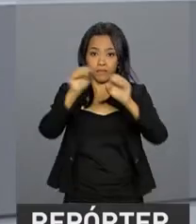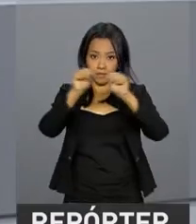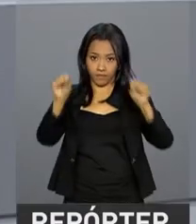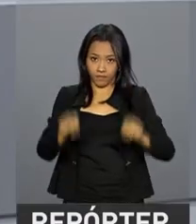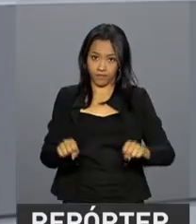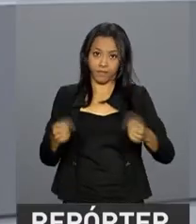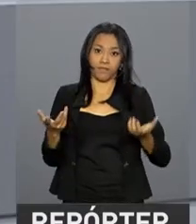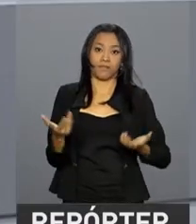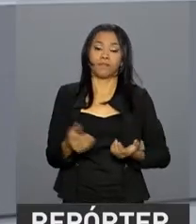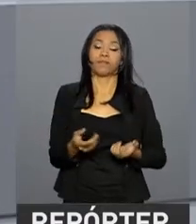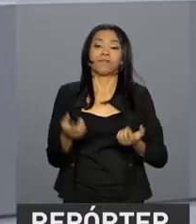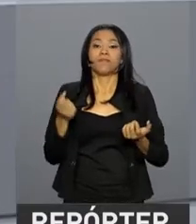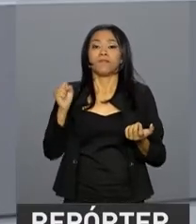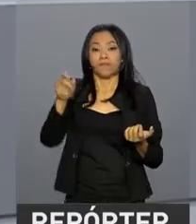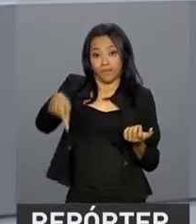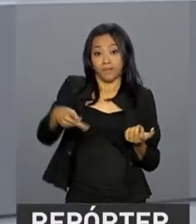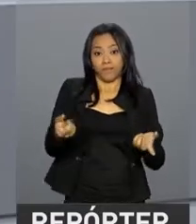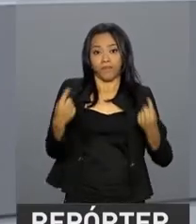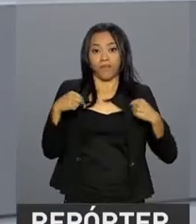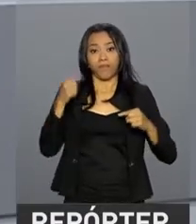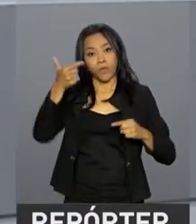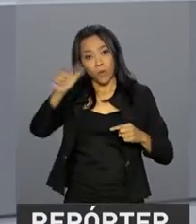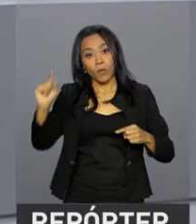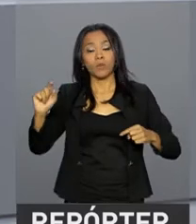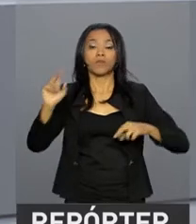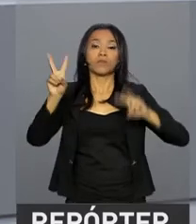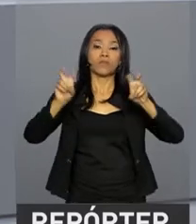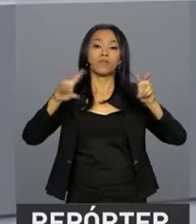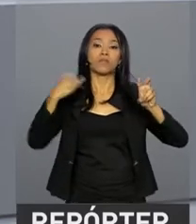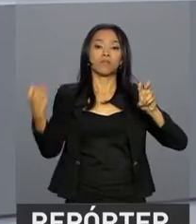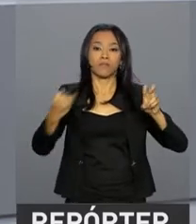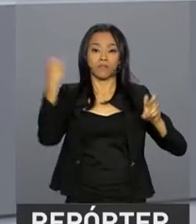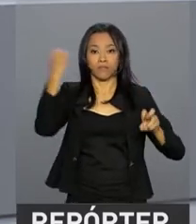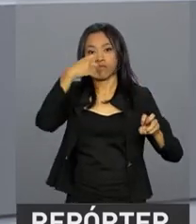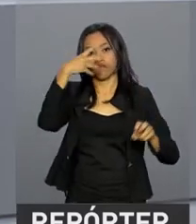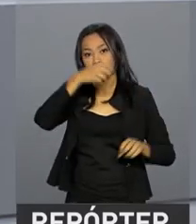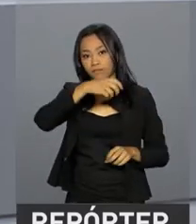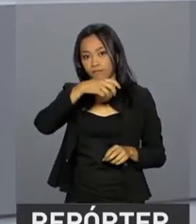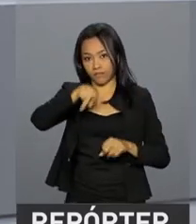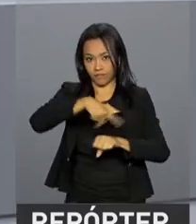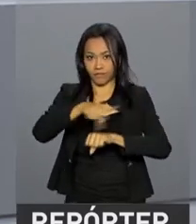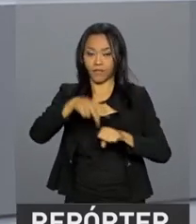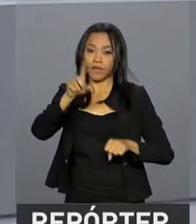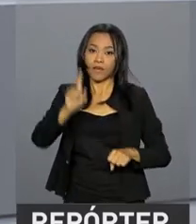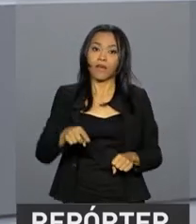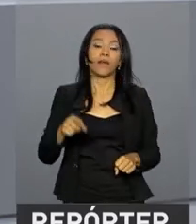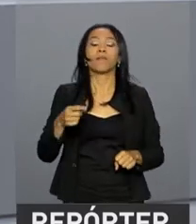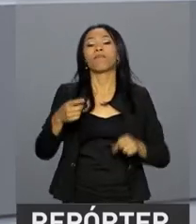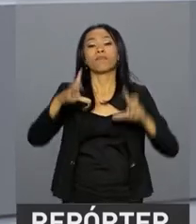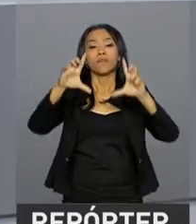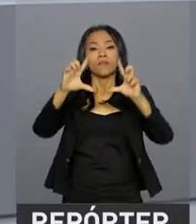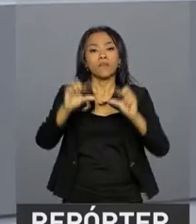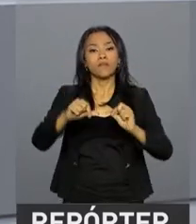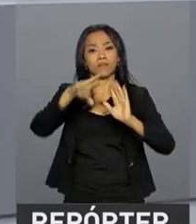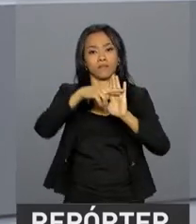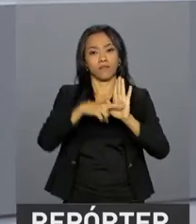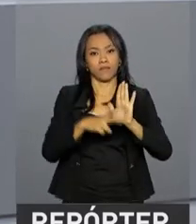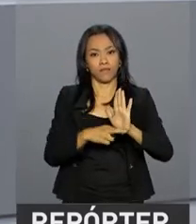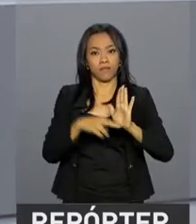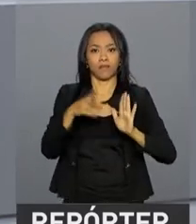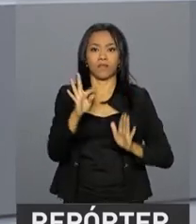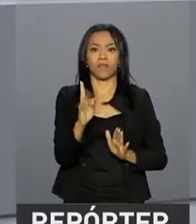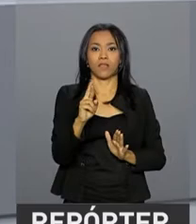outra matéria importante para o país segundo o presidente michel temer é a simplificação tributária que vai garantir regras